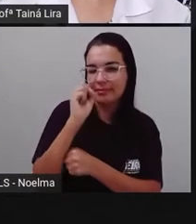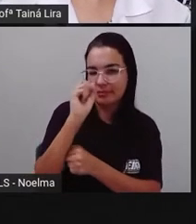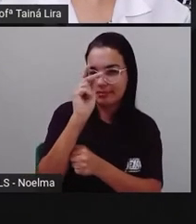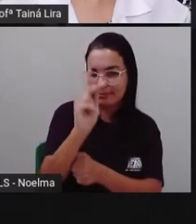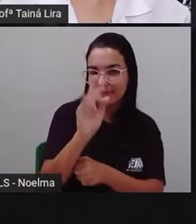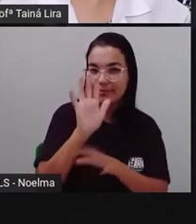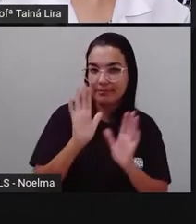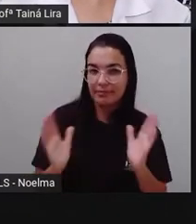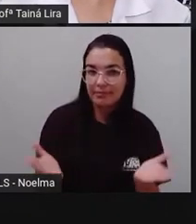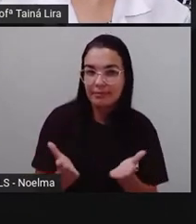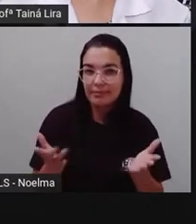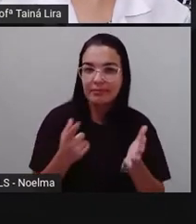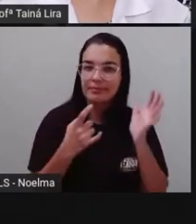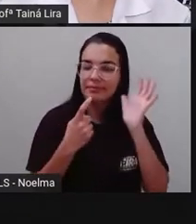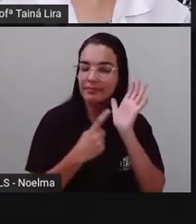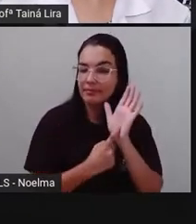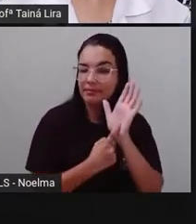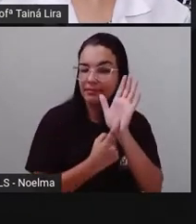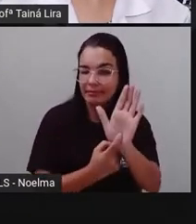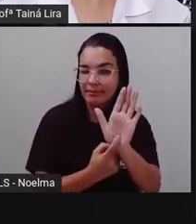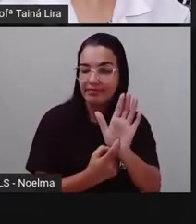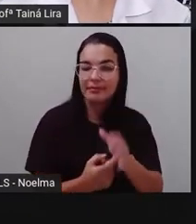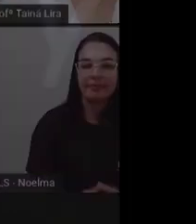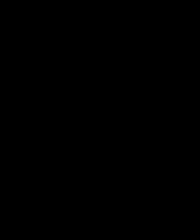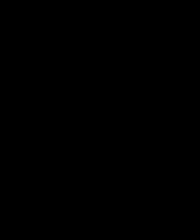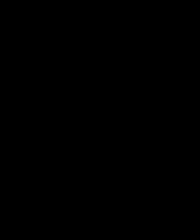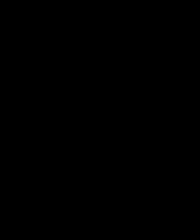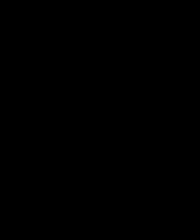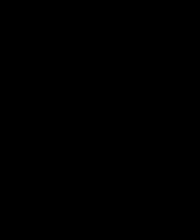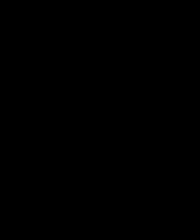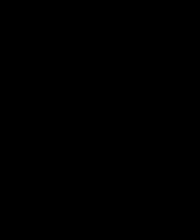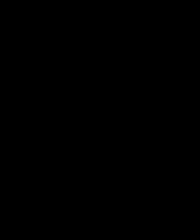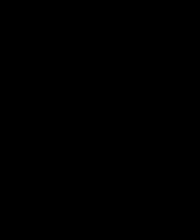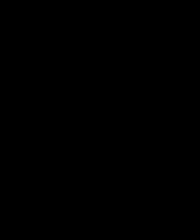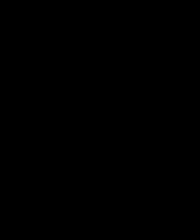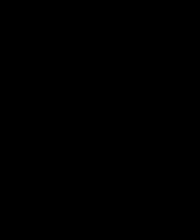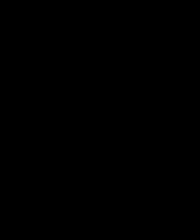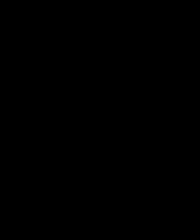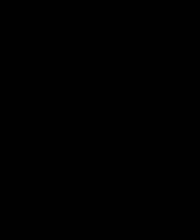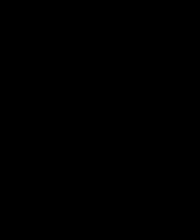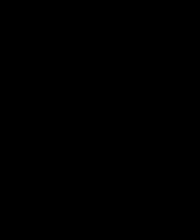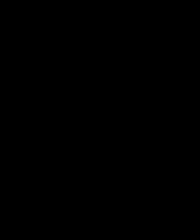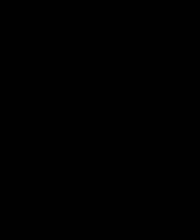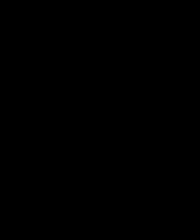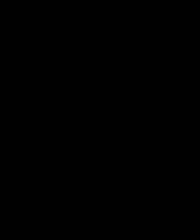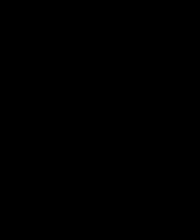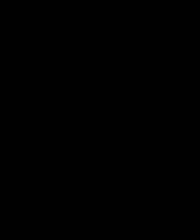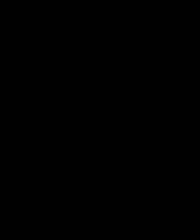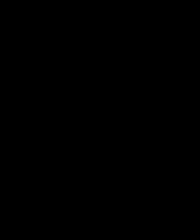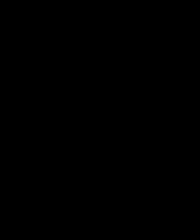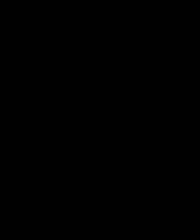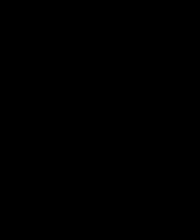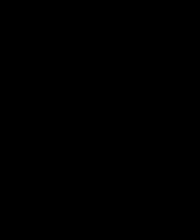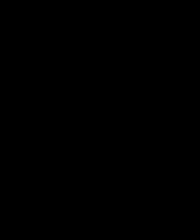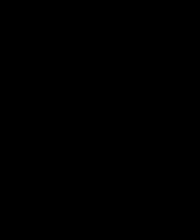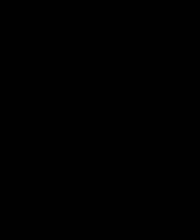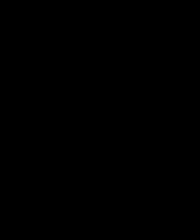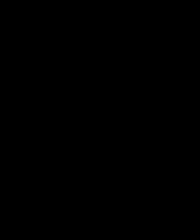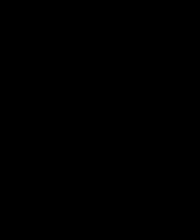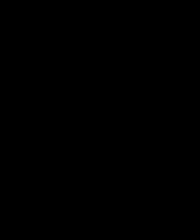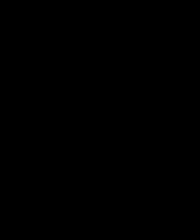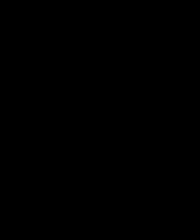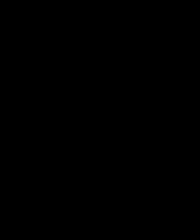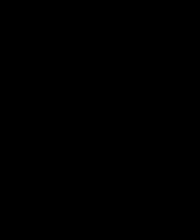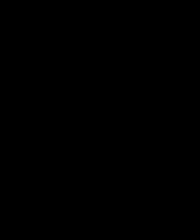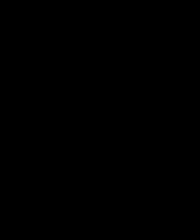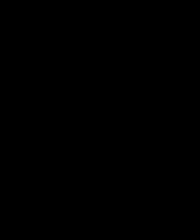bastante atenção. Olha lá. Olá, meu amigo ou minha amiga. Tudo bem com você? Seja muito bem-vindo ou bem